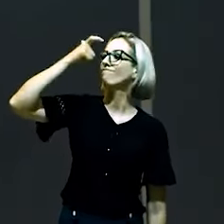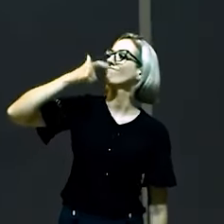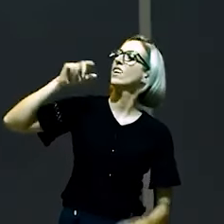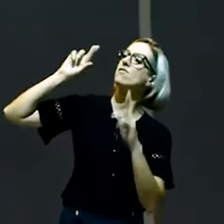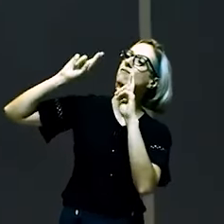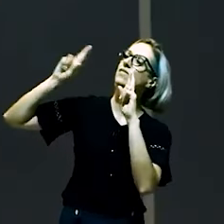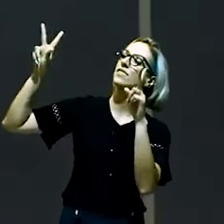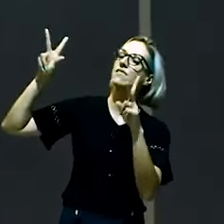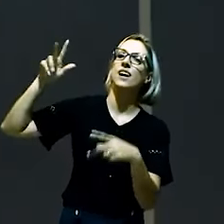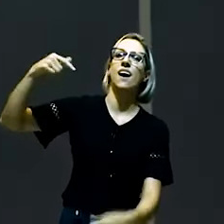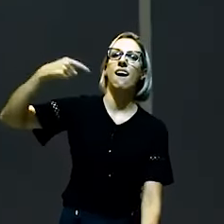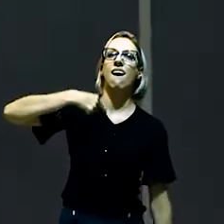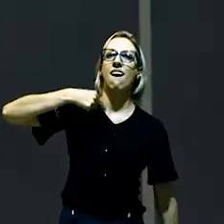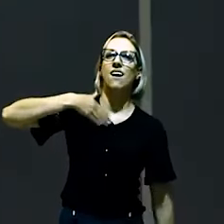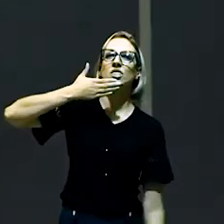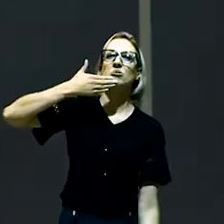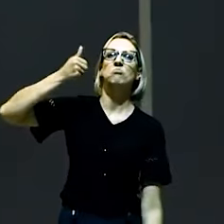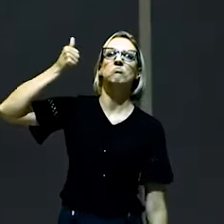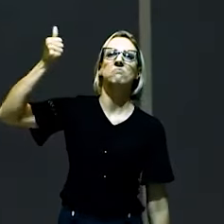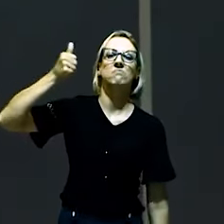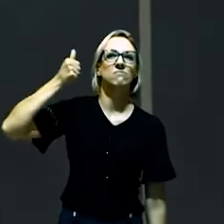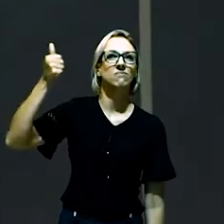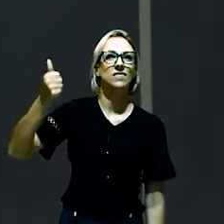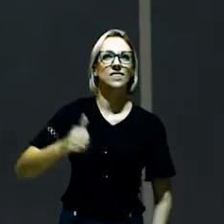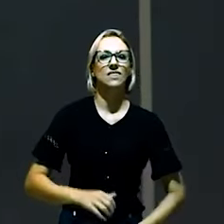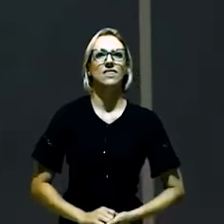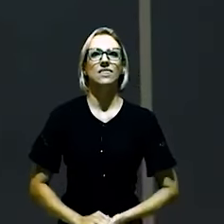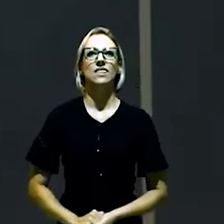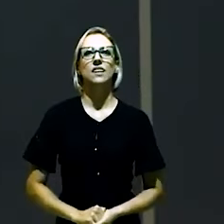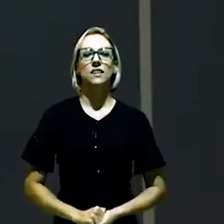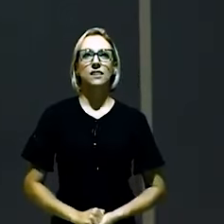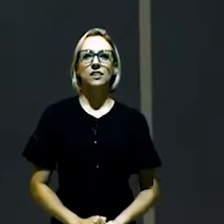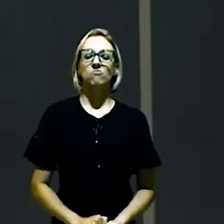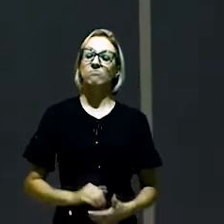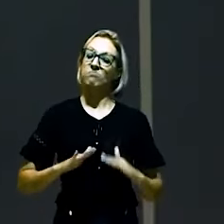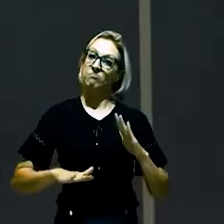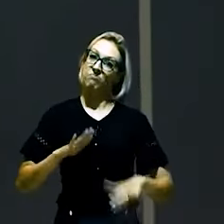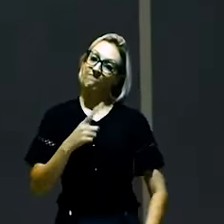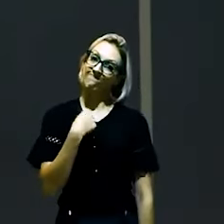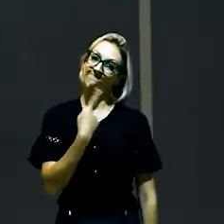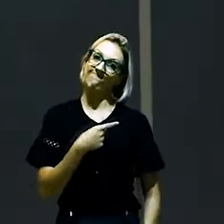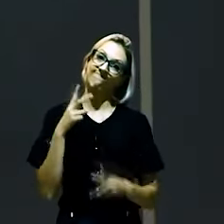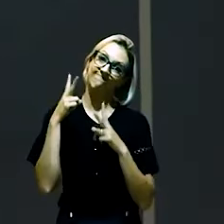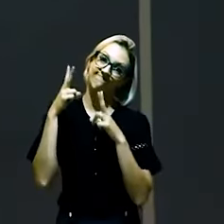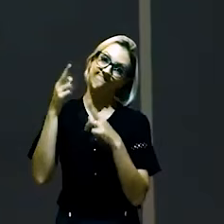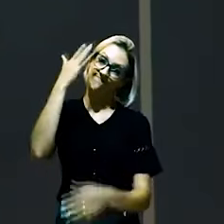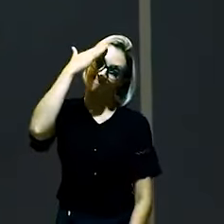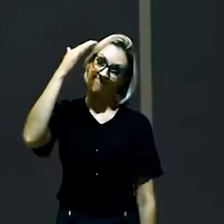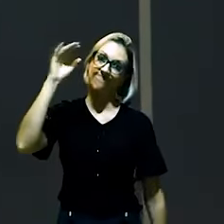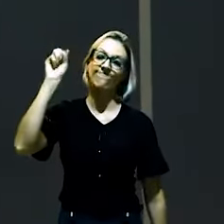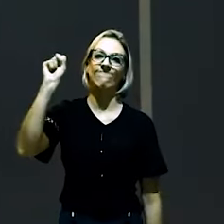a gente numa escala bem menor, às vezes a gente tem essa síndrome aí de Salomão.